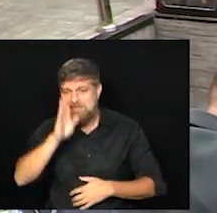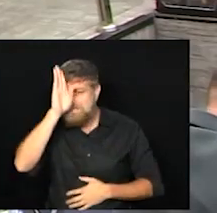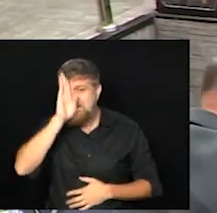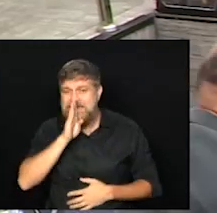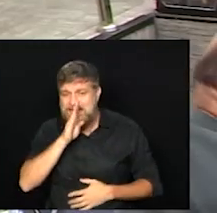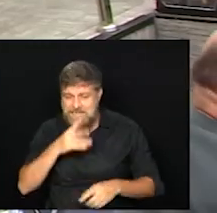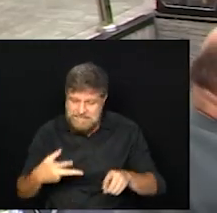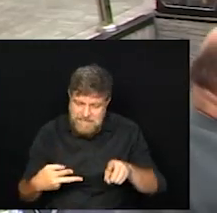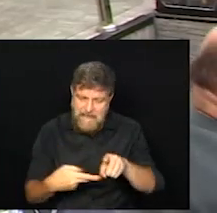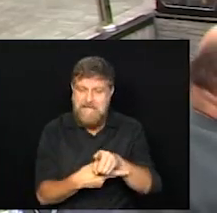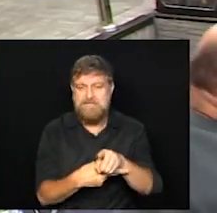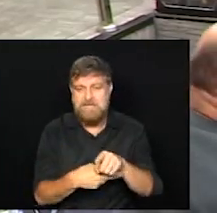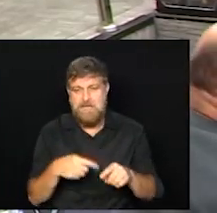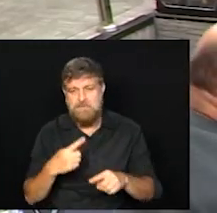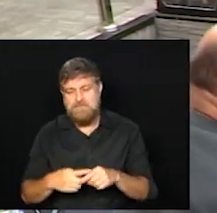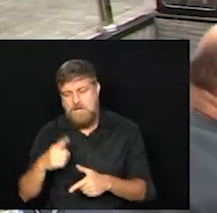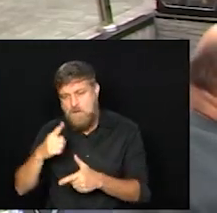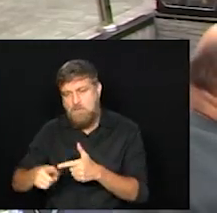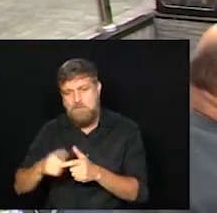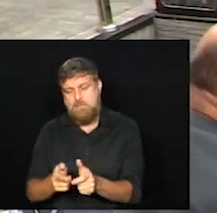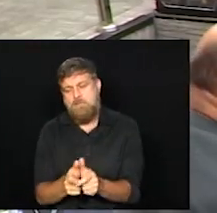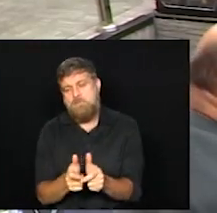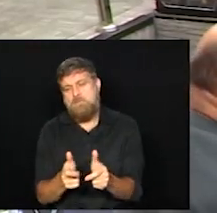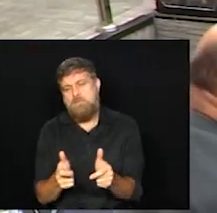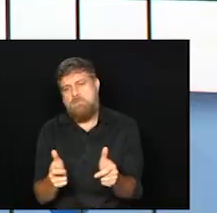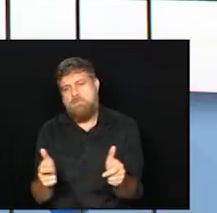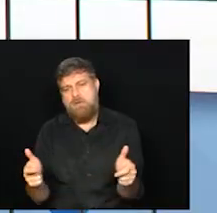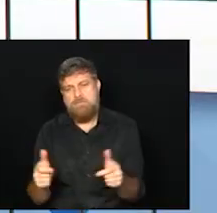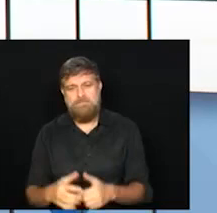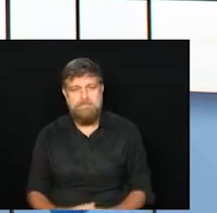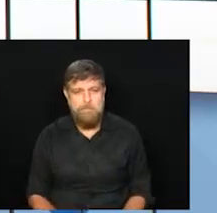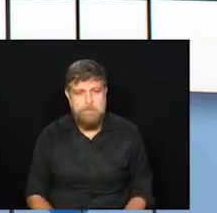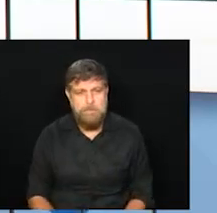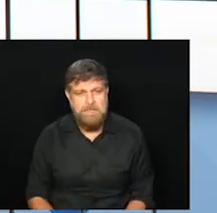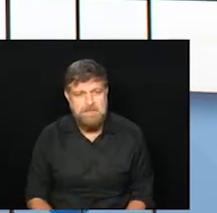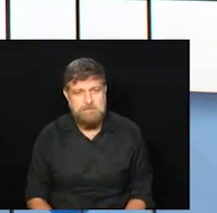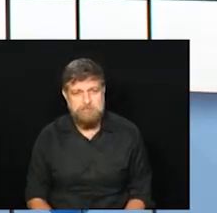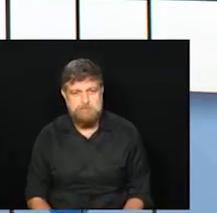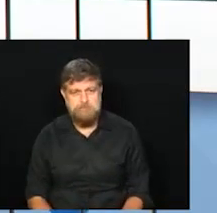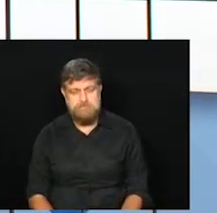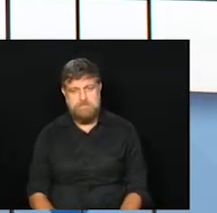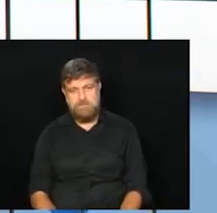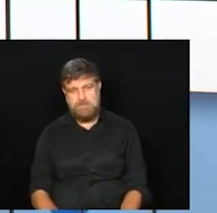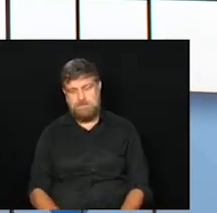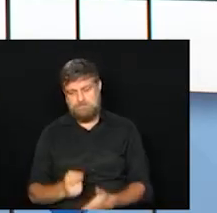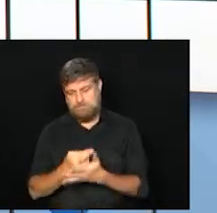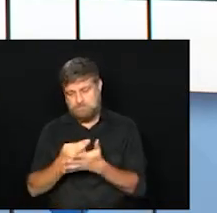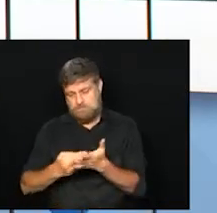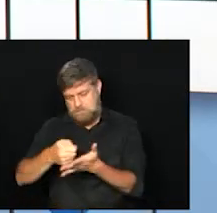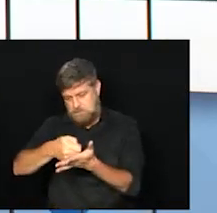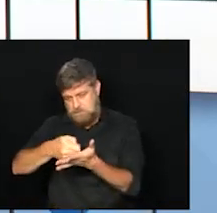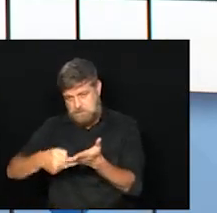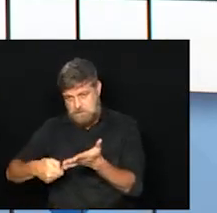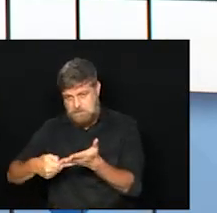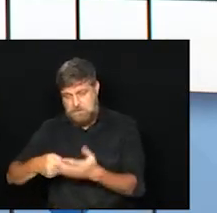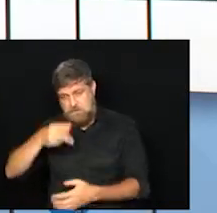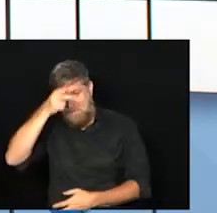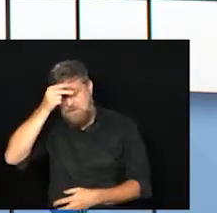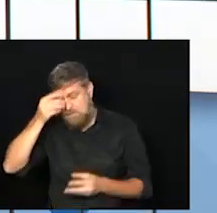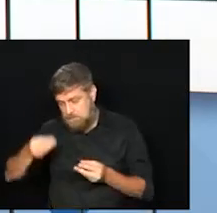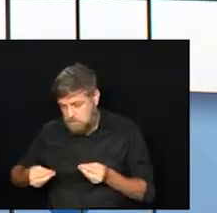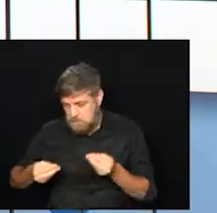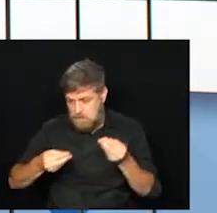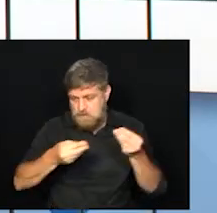de castração, senão o problema só aumenta no município. E em requerimento encaminhado à Prefeitura,